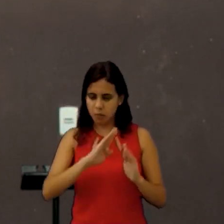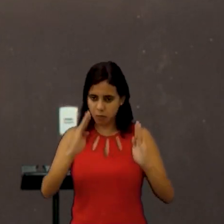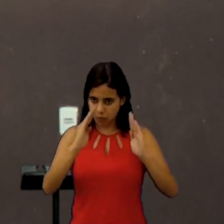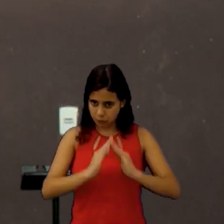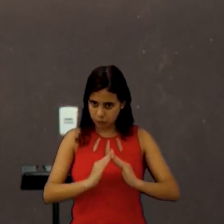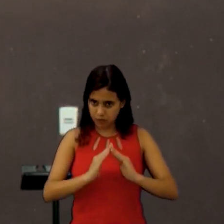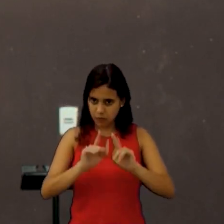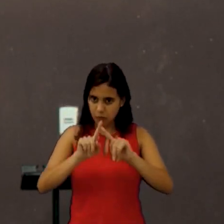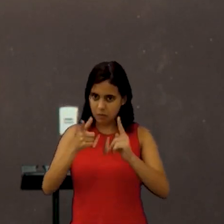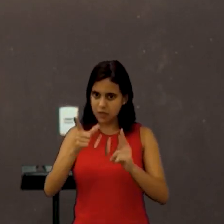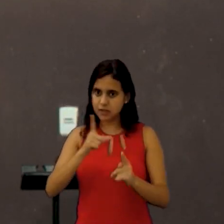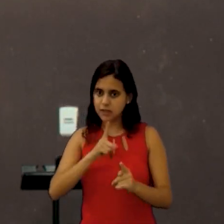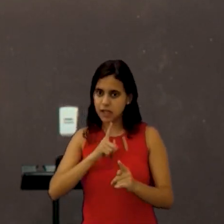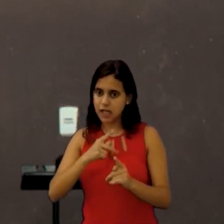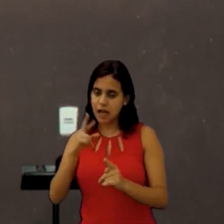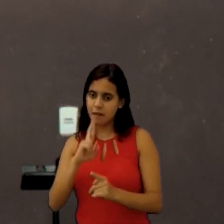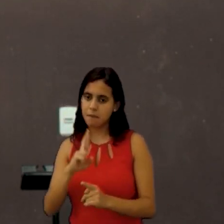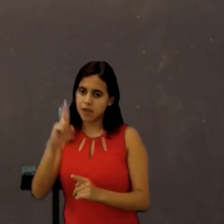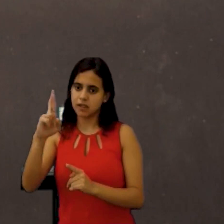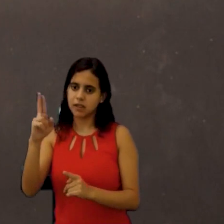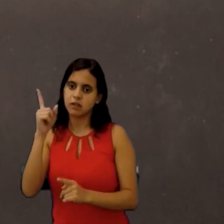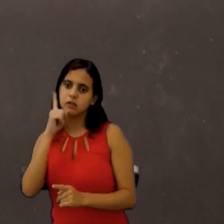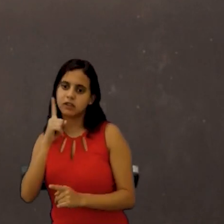dos Estados Unidos.